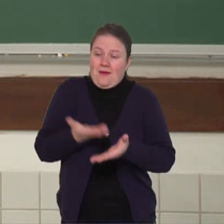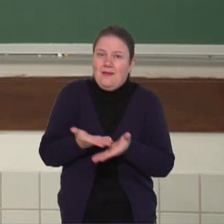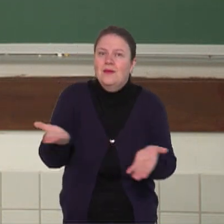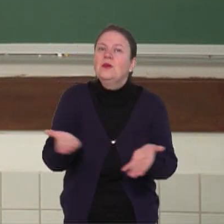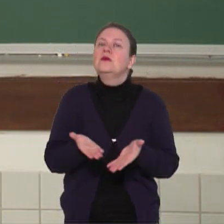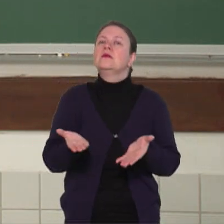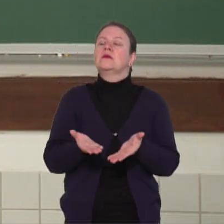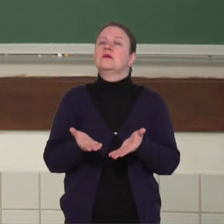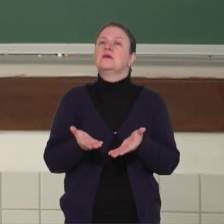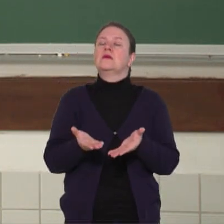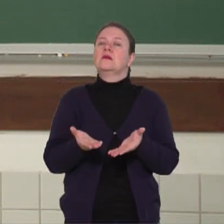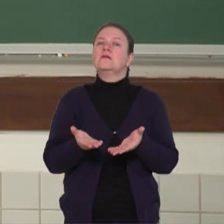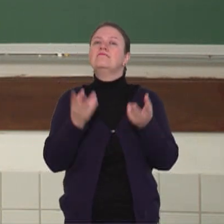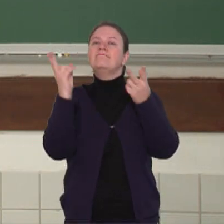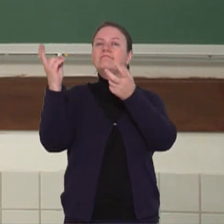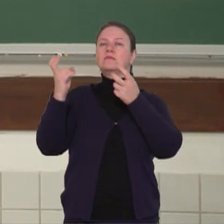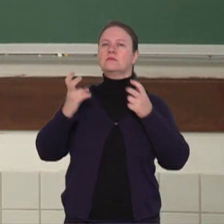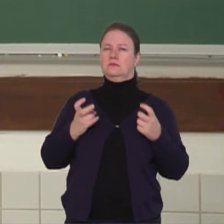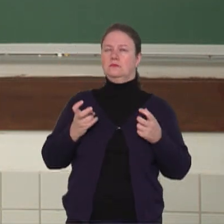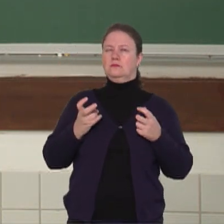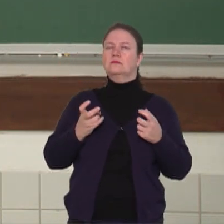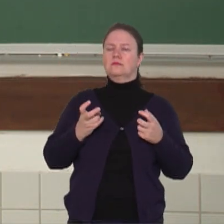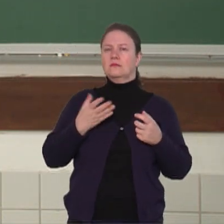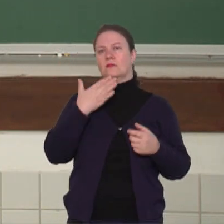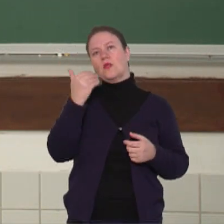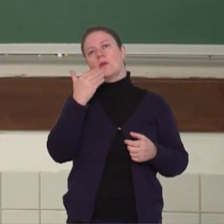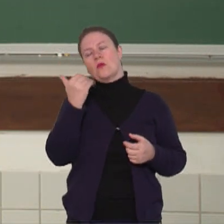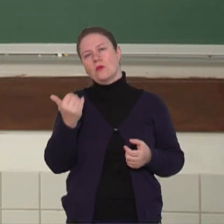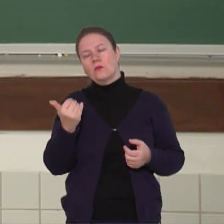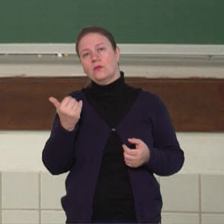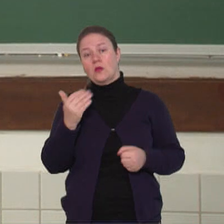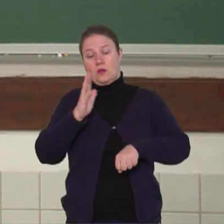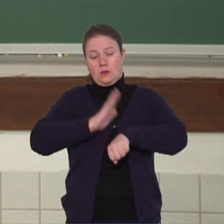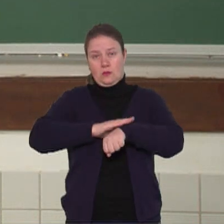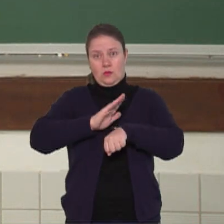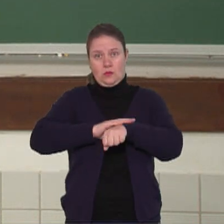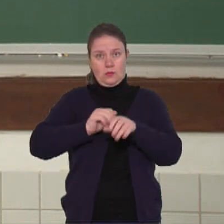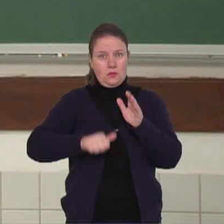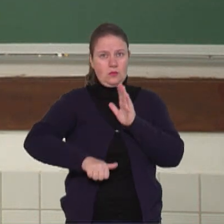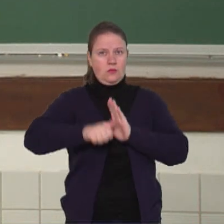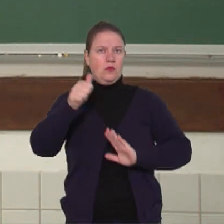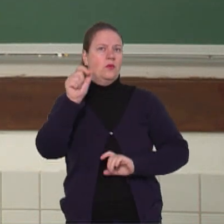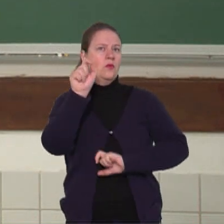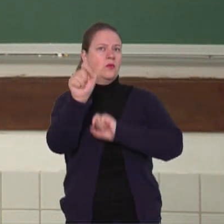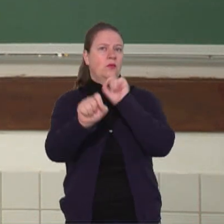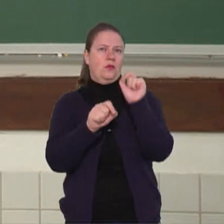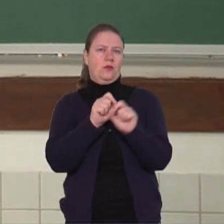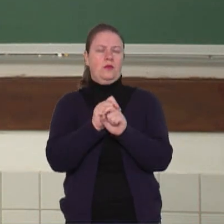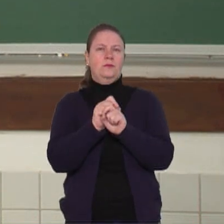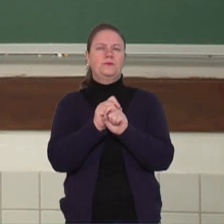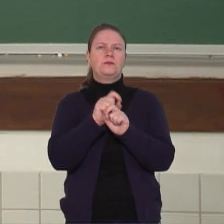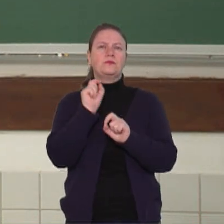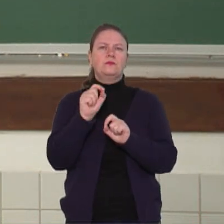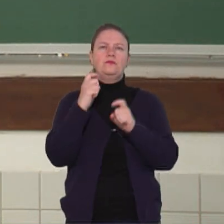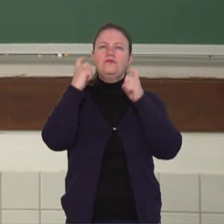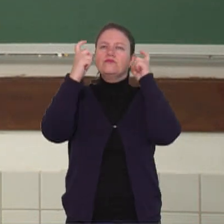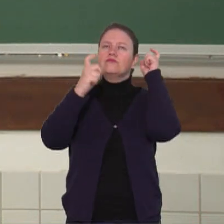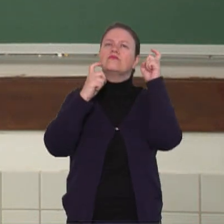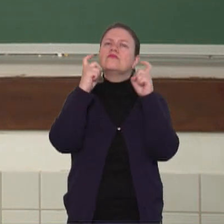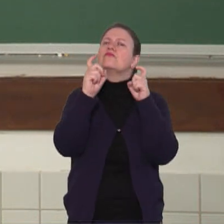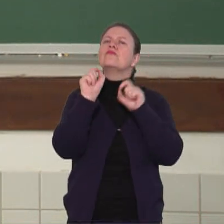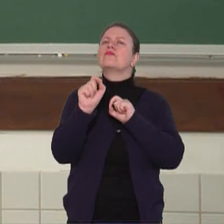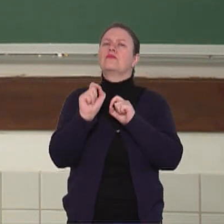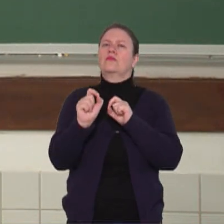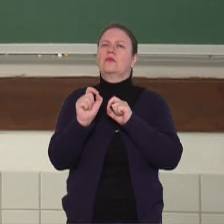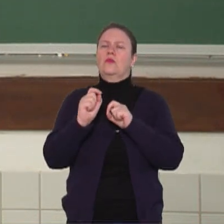vai tentar perceber um pouco melhor isso. É claro que nesse primeiro momento a gente vai se preocupar mais em ver a ascensão